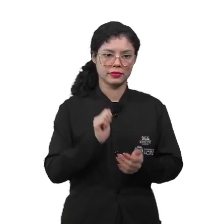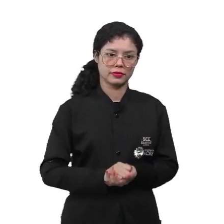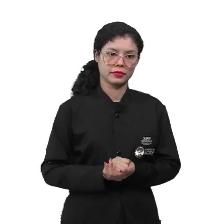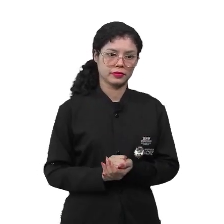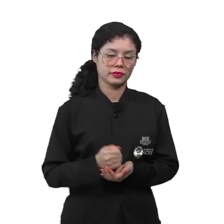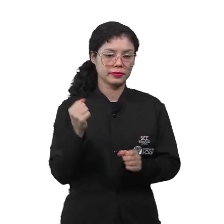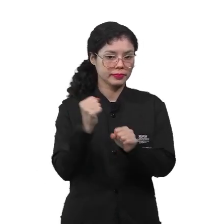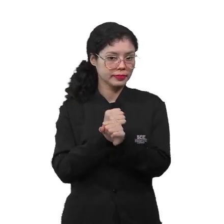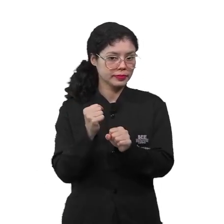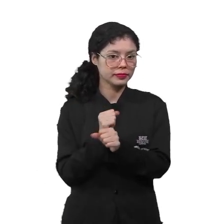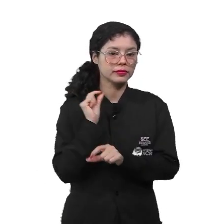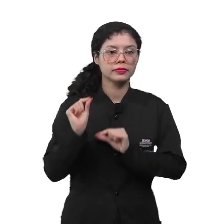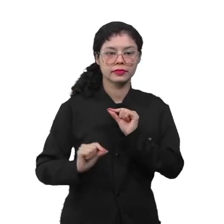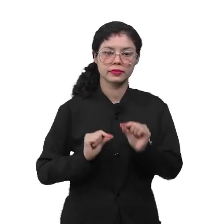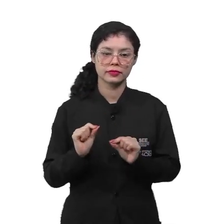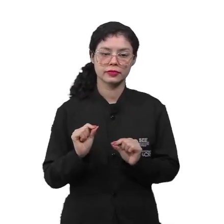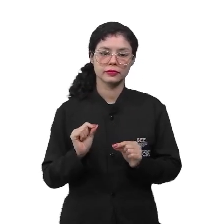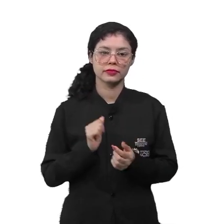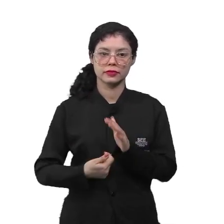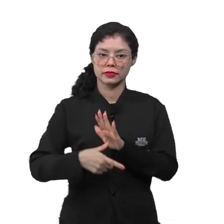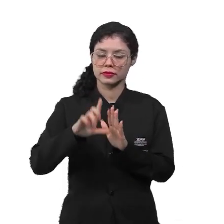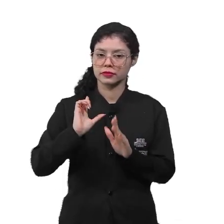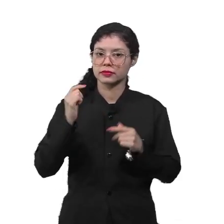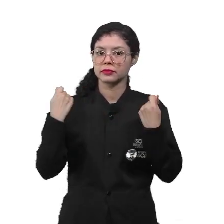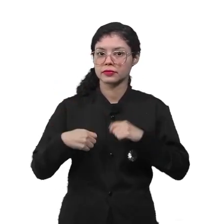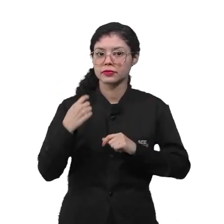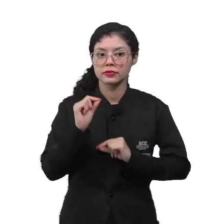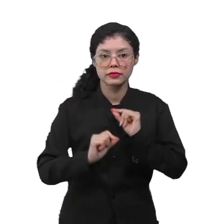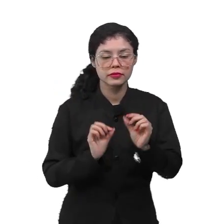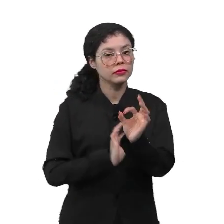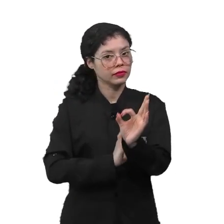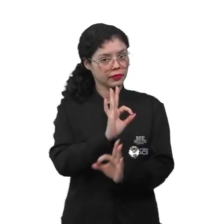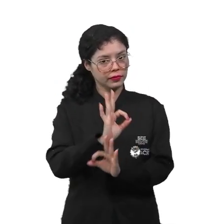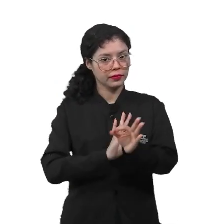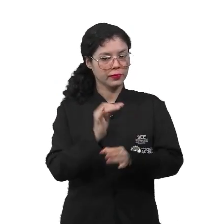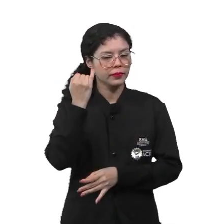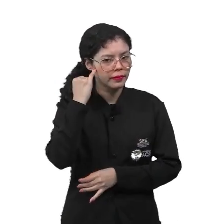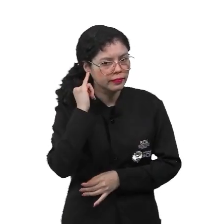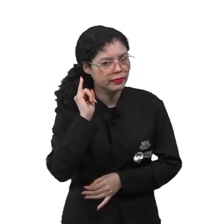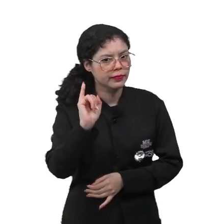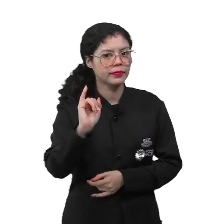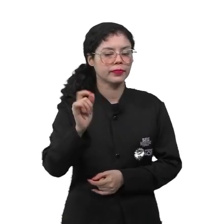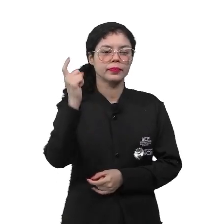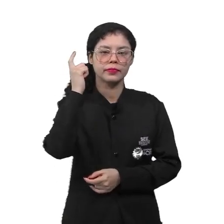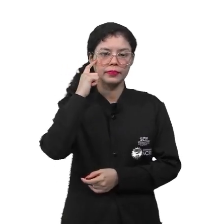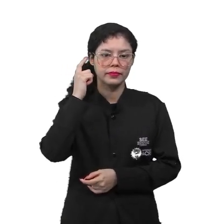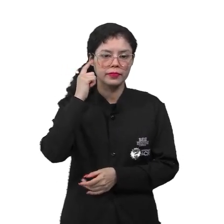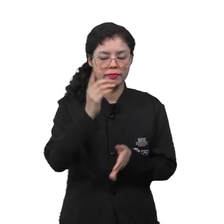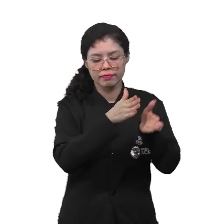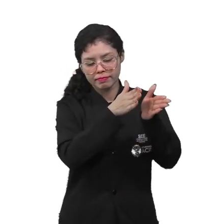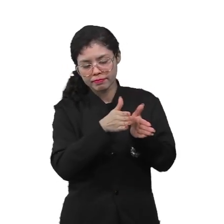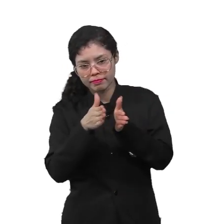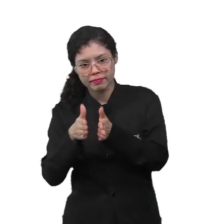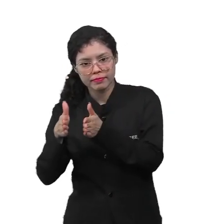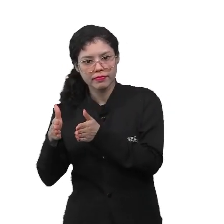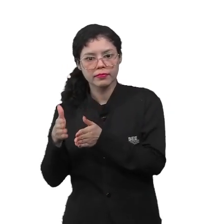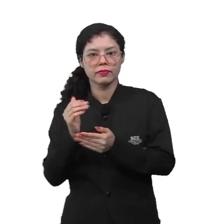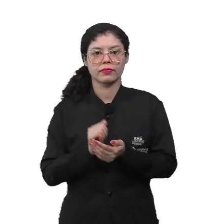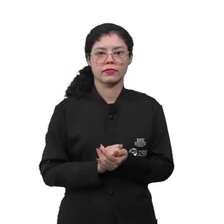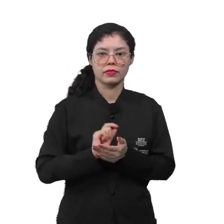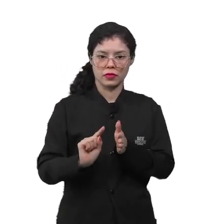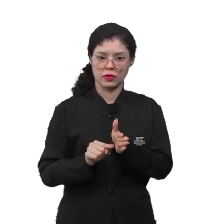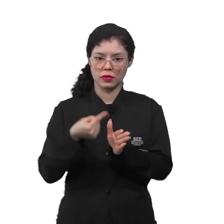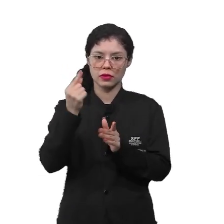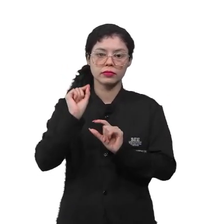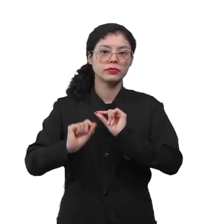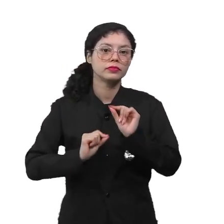Para construir a história em quadrinho, antes você precisa organizar a sua ideia, pensar no roteiro. Então, o